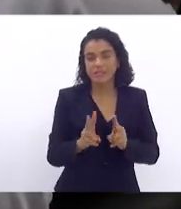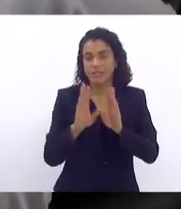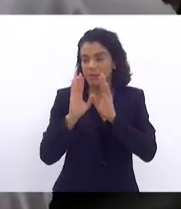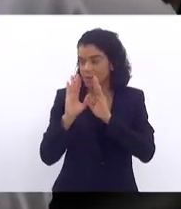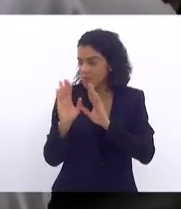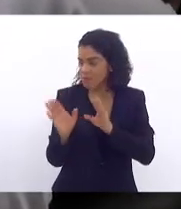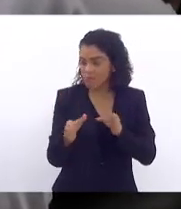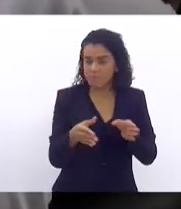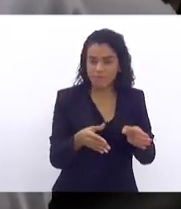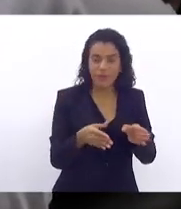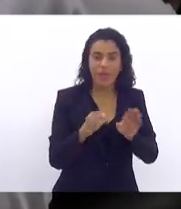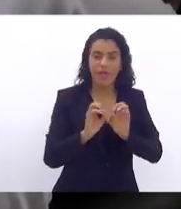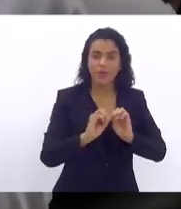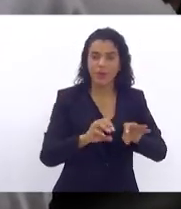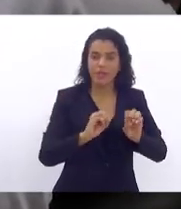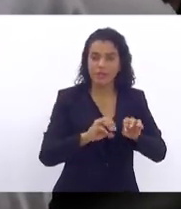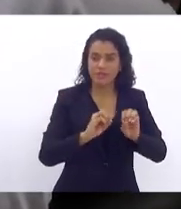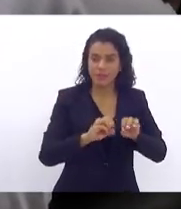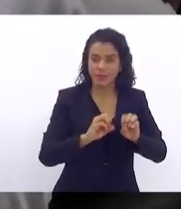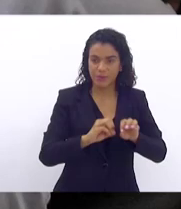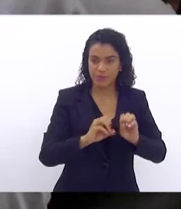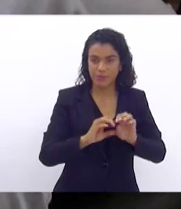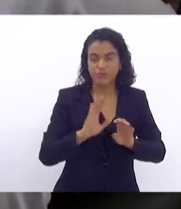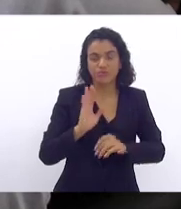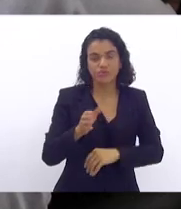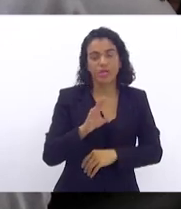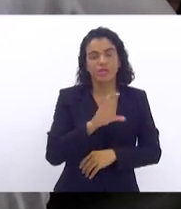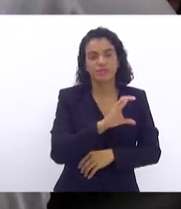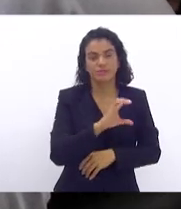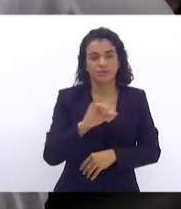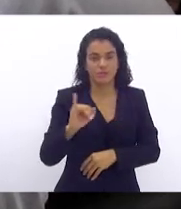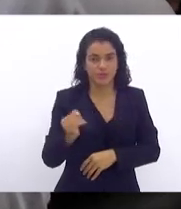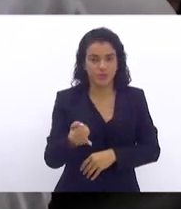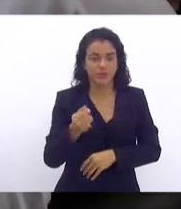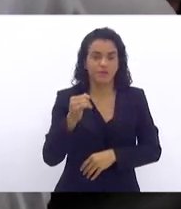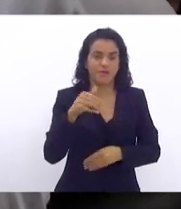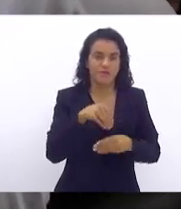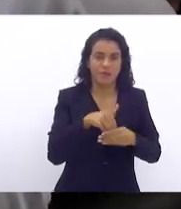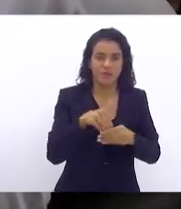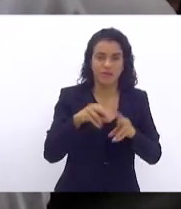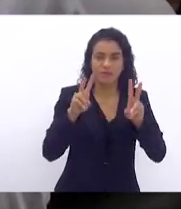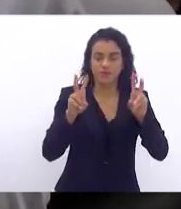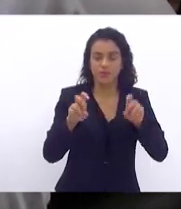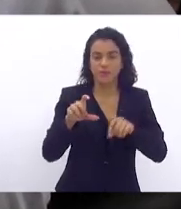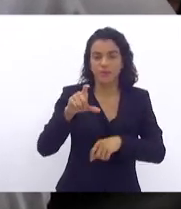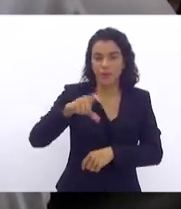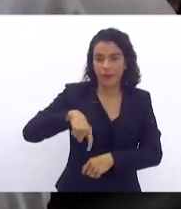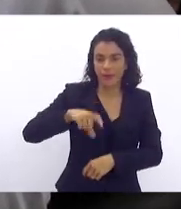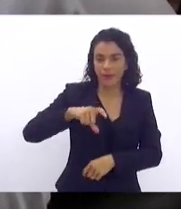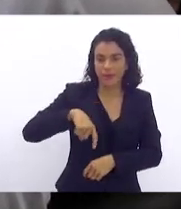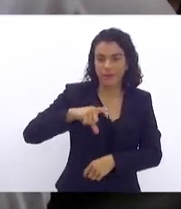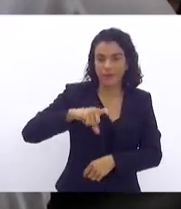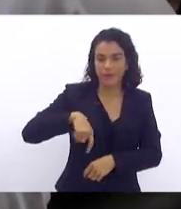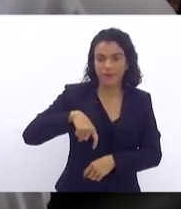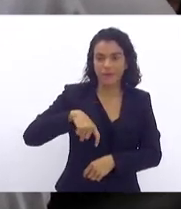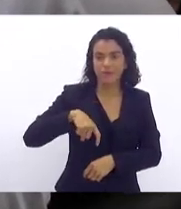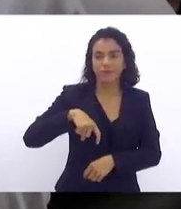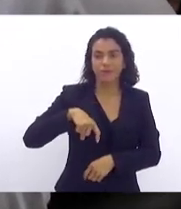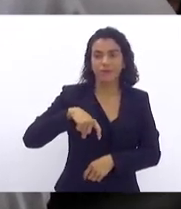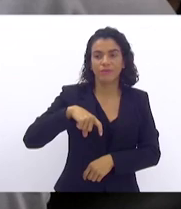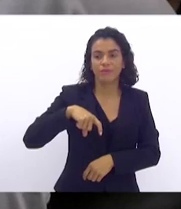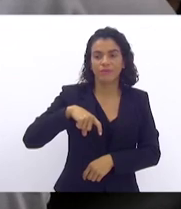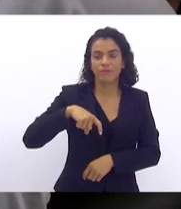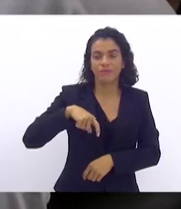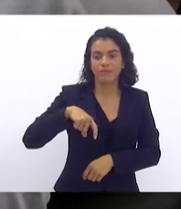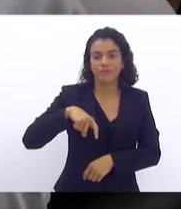ao apoio à educação. Já passou pela CCJ a questão do cartão também, que diz respeito